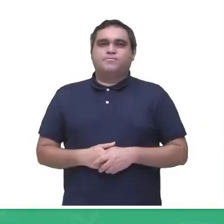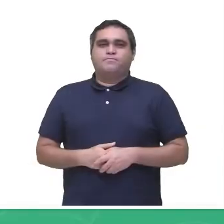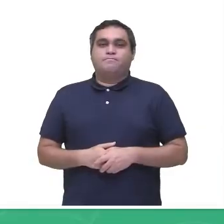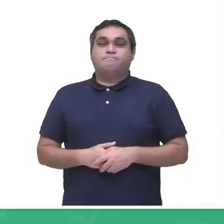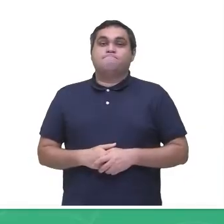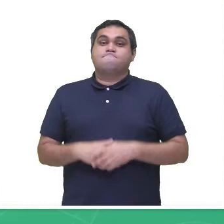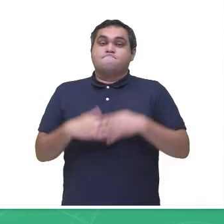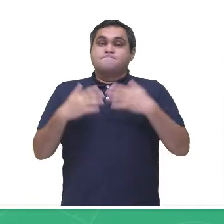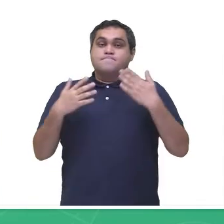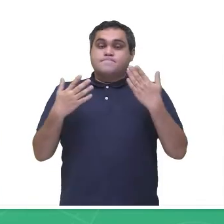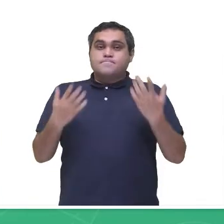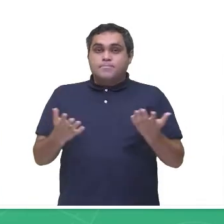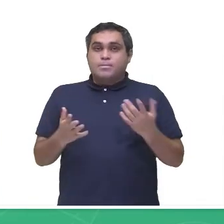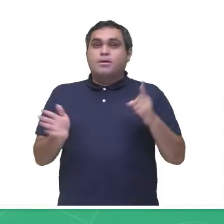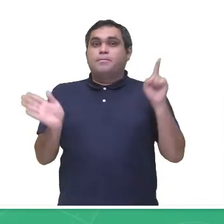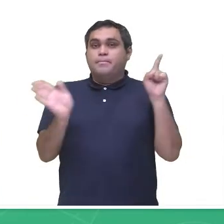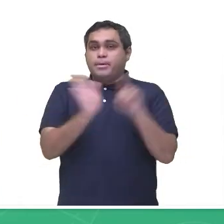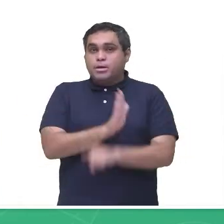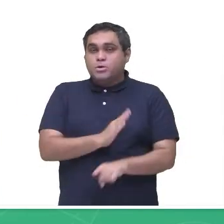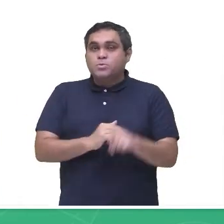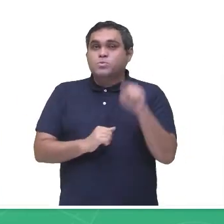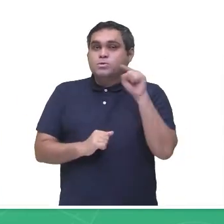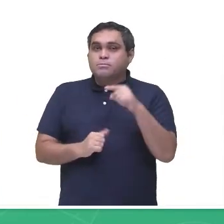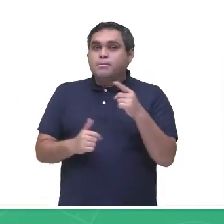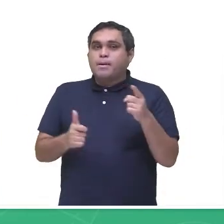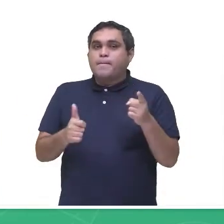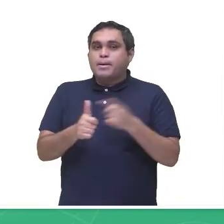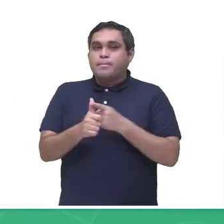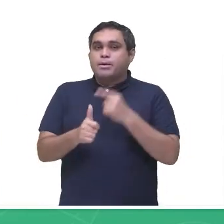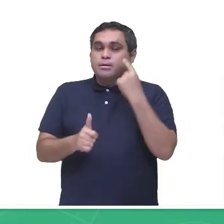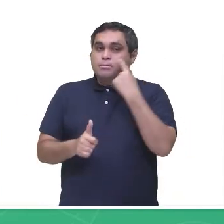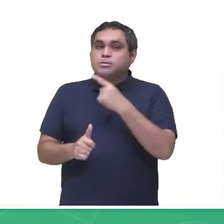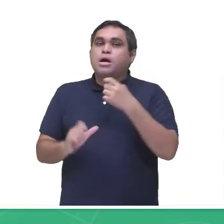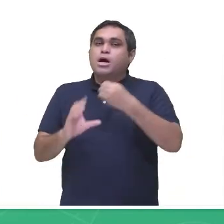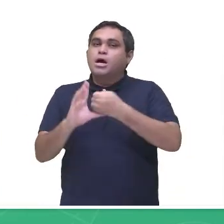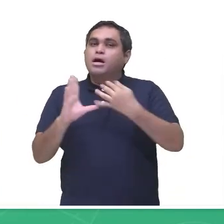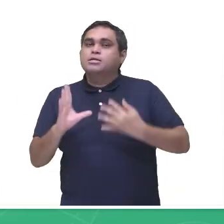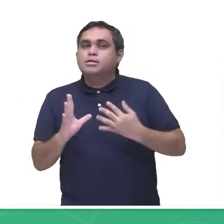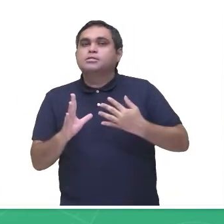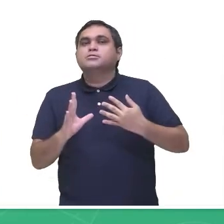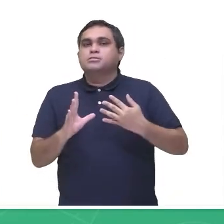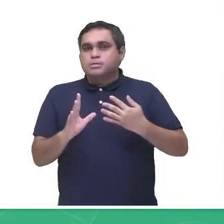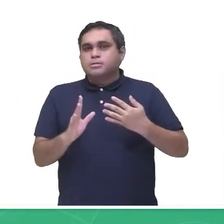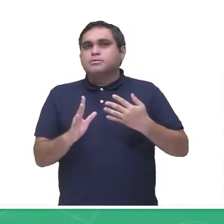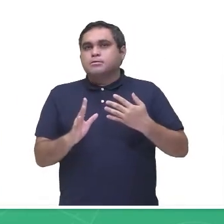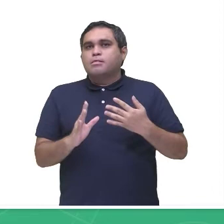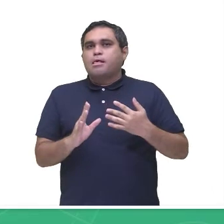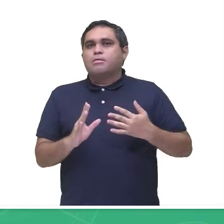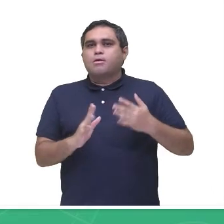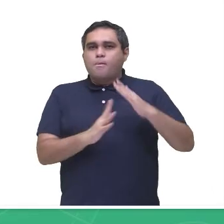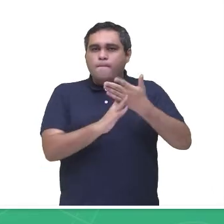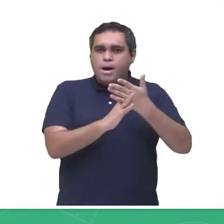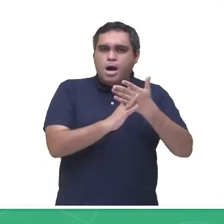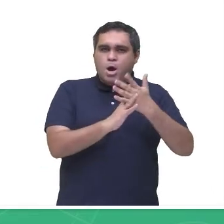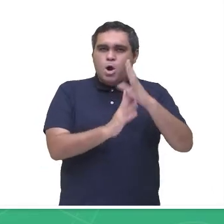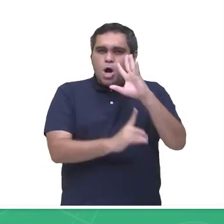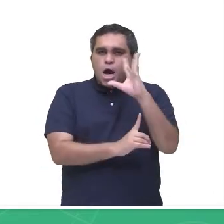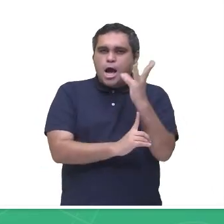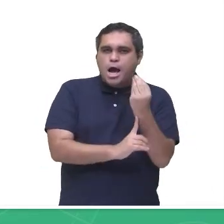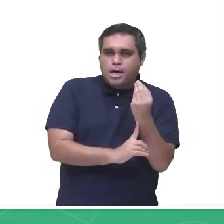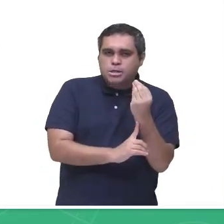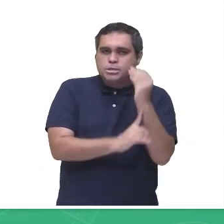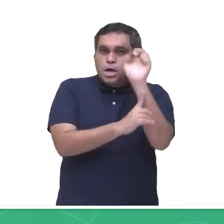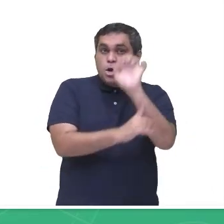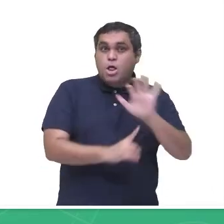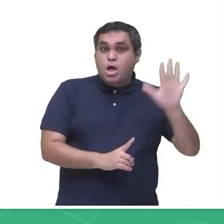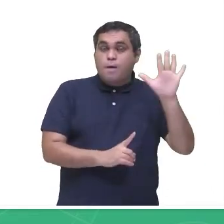E aí nós temos na primeira questão, dentre as principais características, podemos compreender a diversidade artística do barroco europeu. Entre